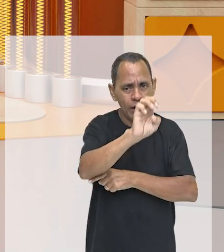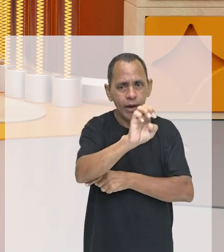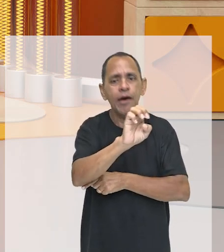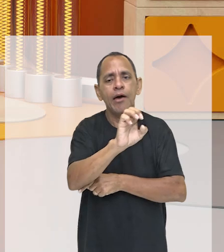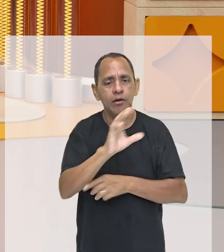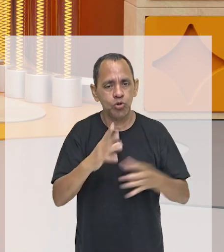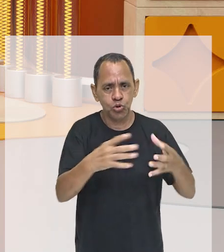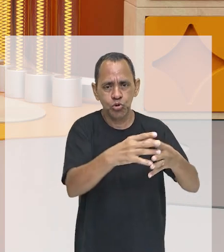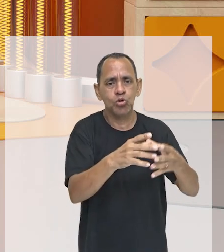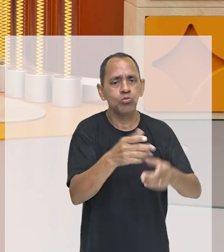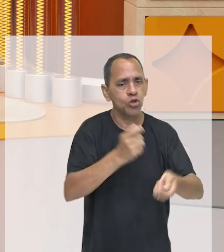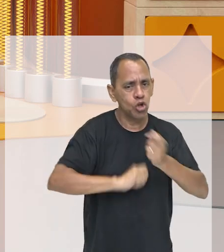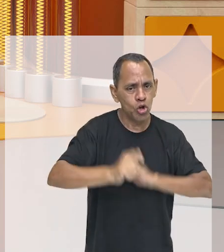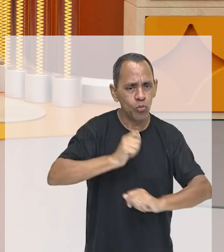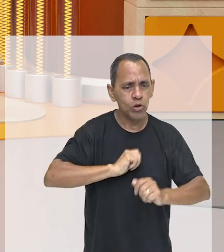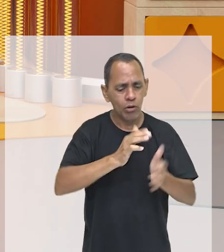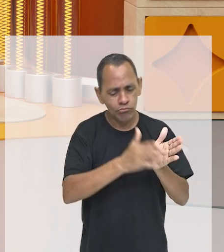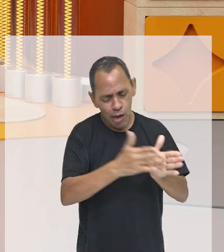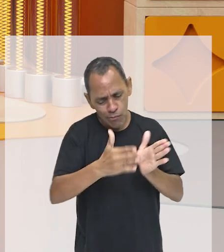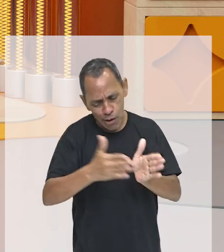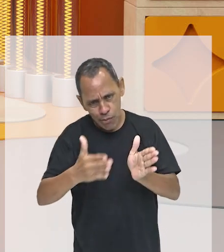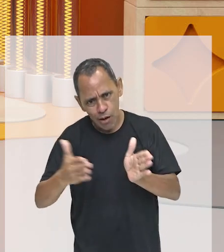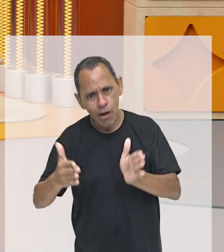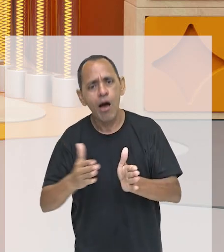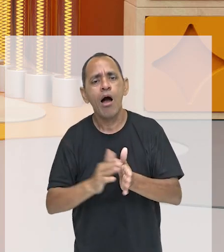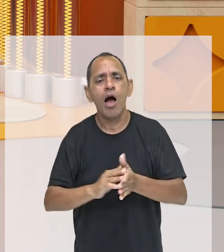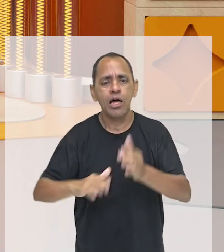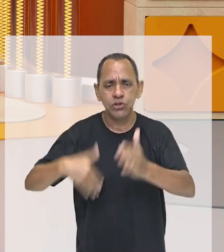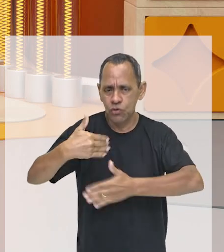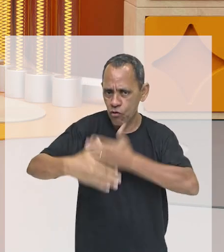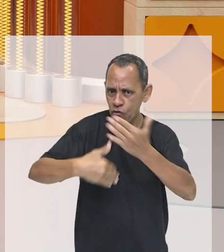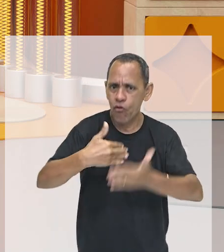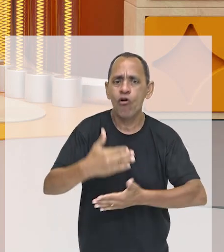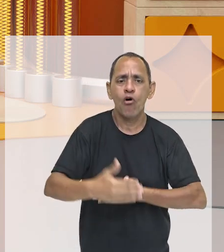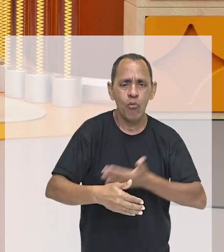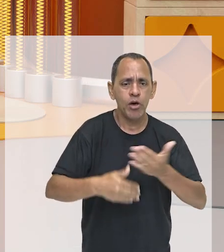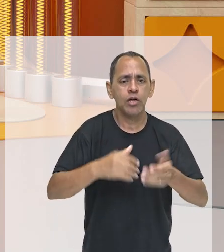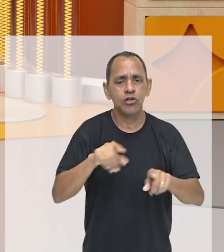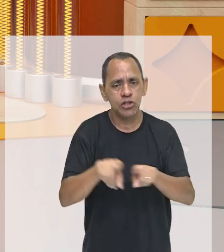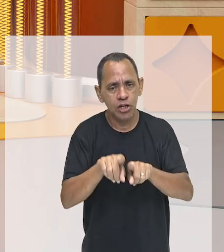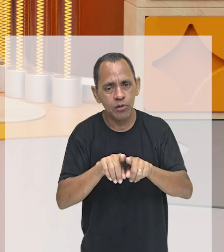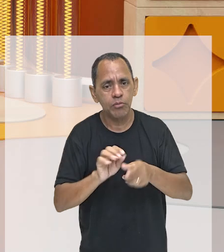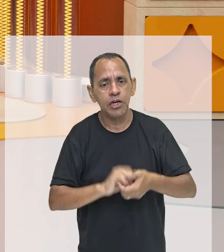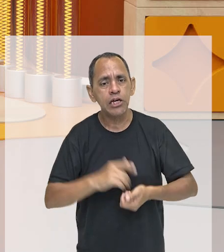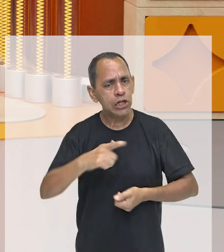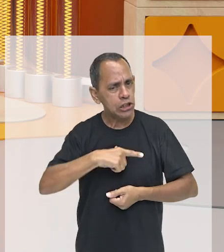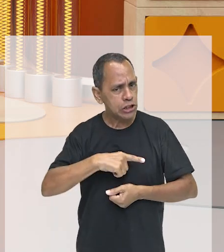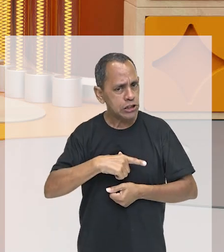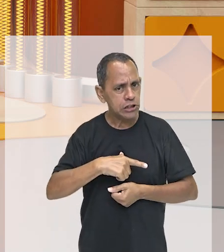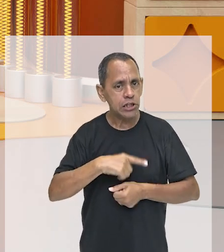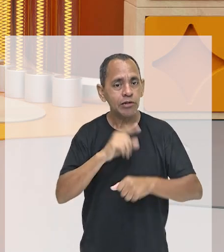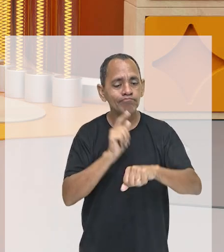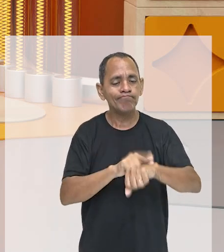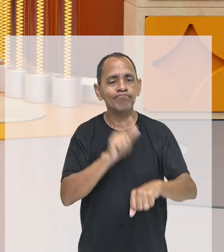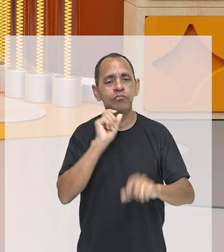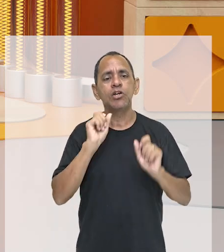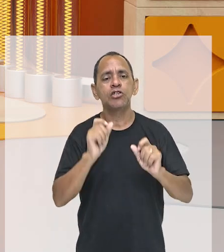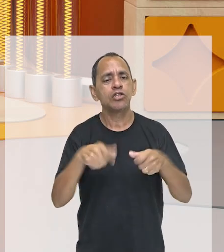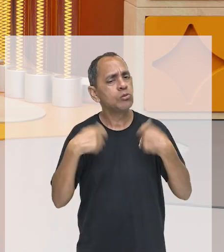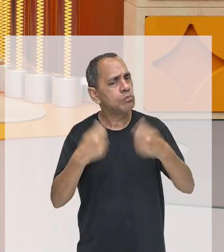o passar dos anos, eles foram se desenvolvendo cada vez mais e vai existir um momento em que eles vão